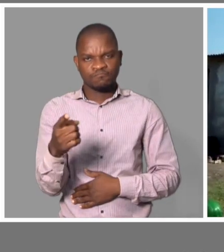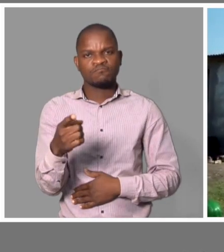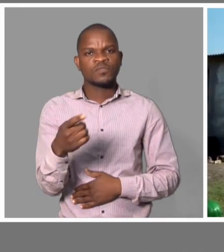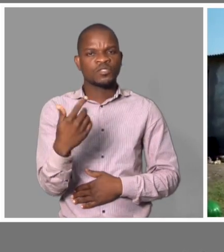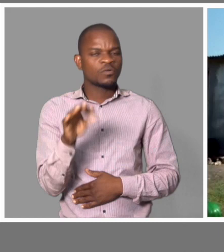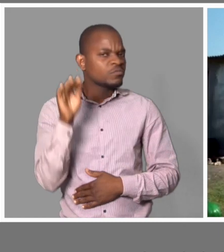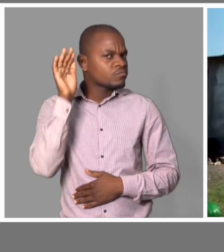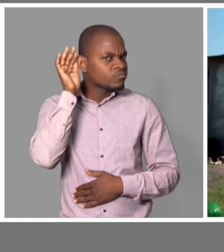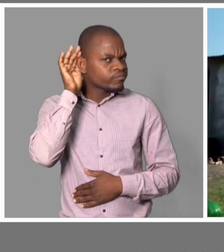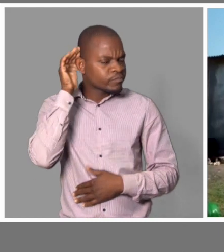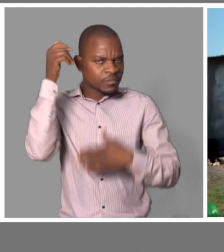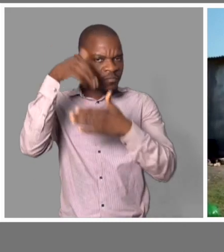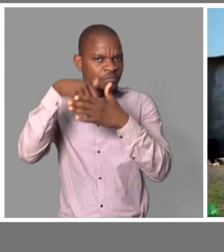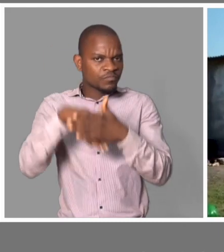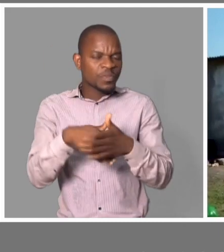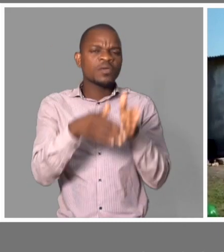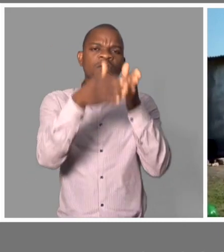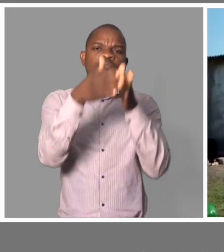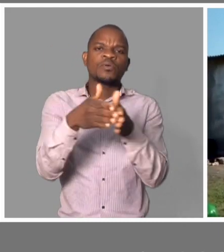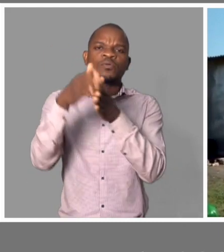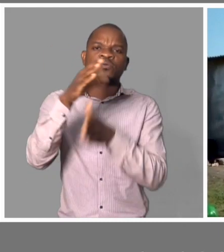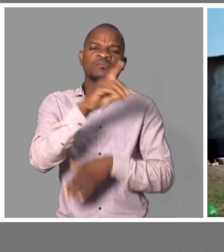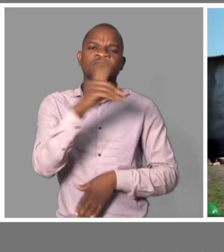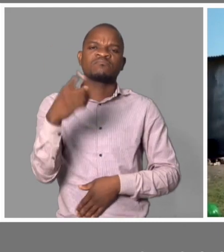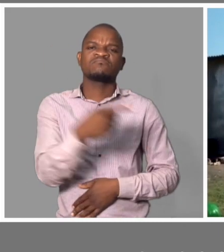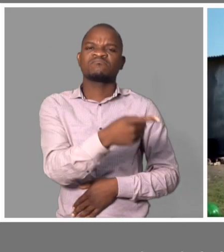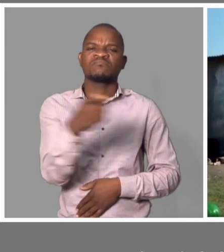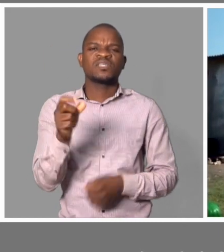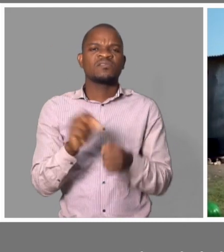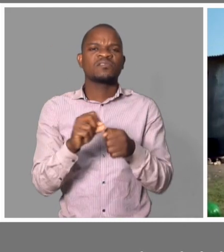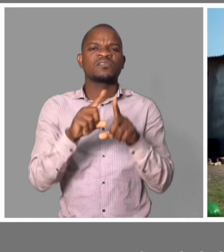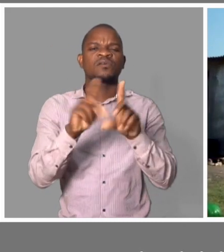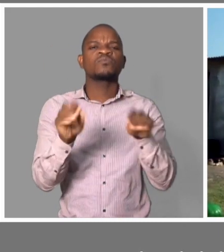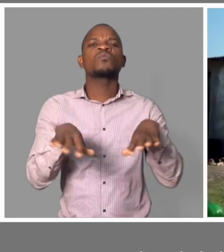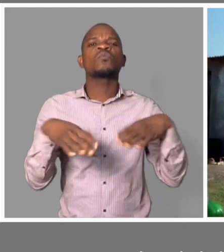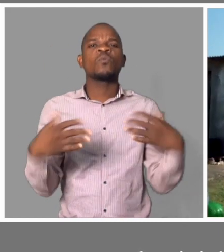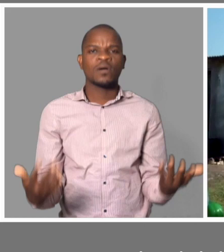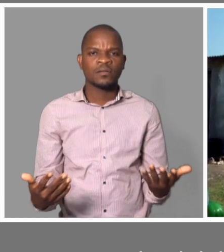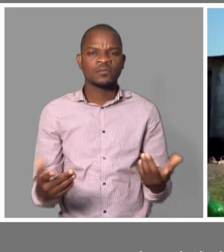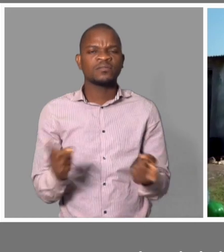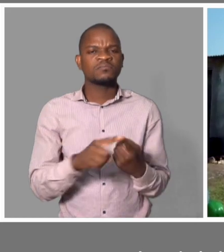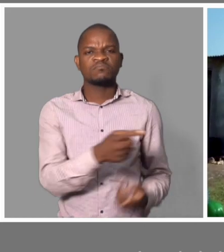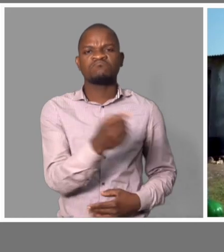aquilo que o deficiente está a fazer, aquilo que o deficiente pode fazer.